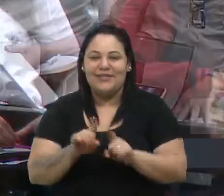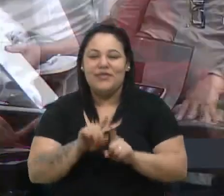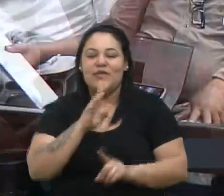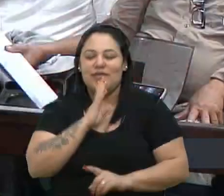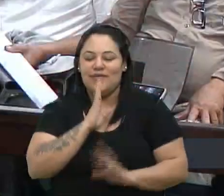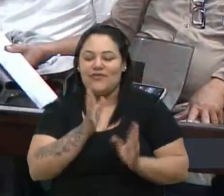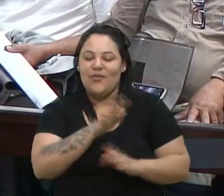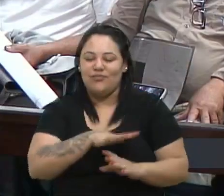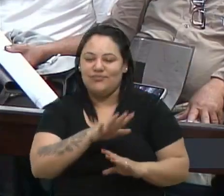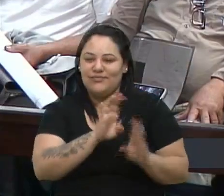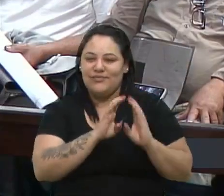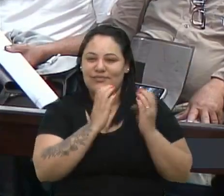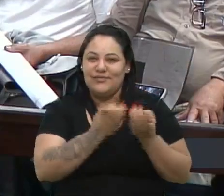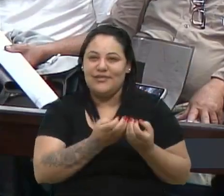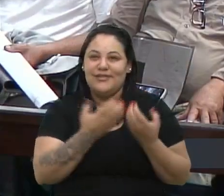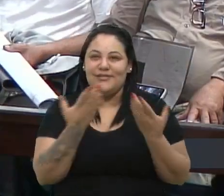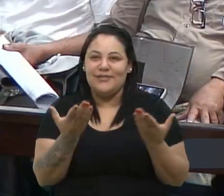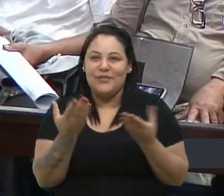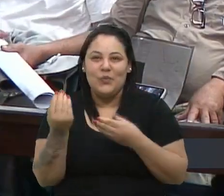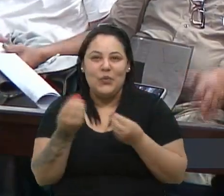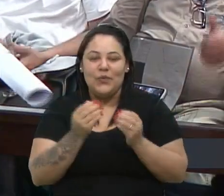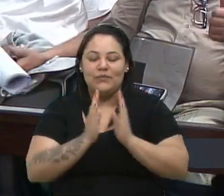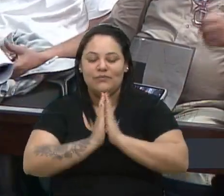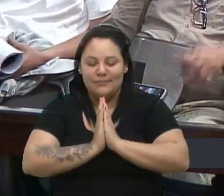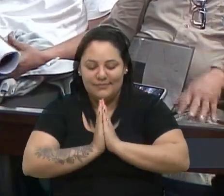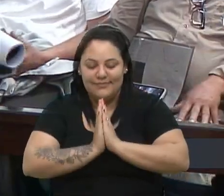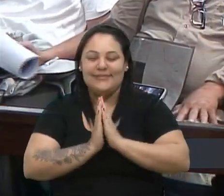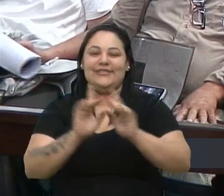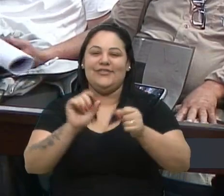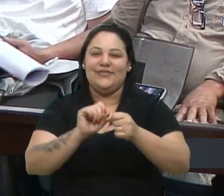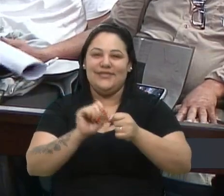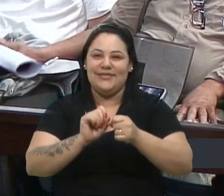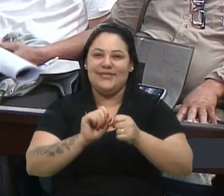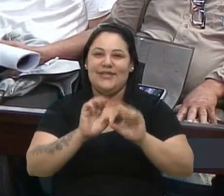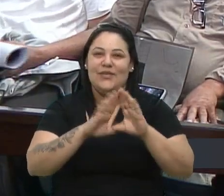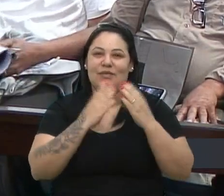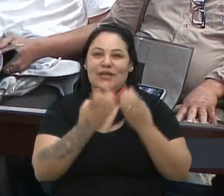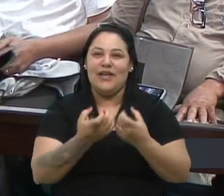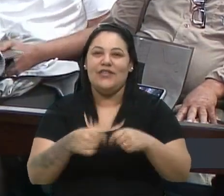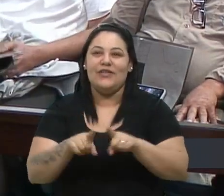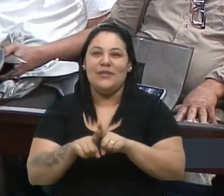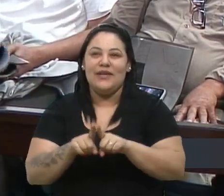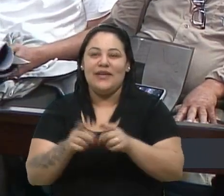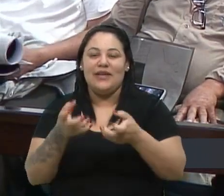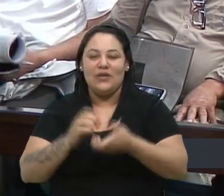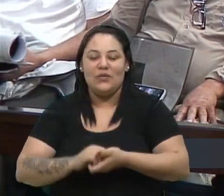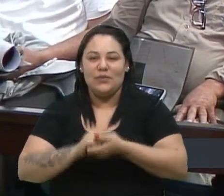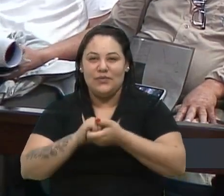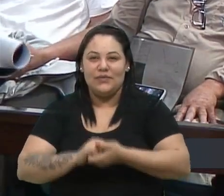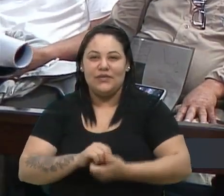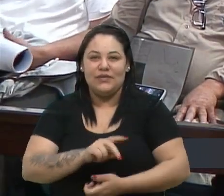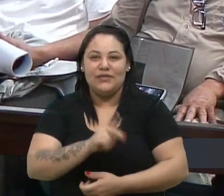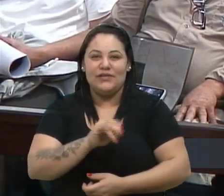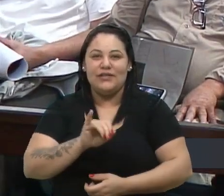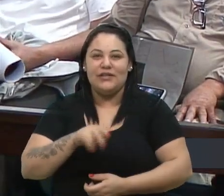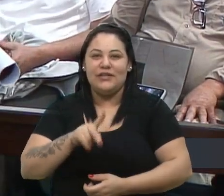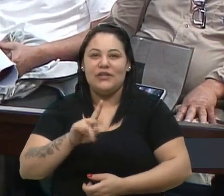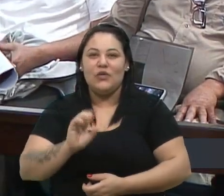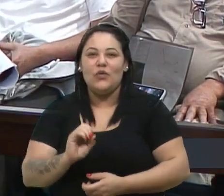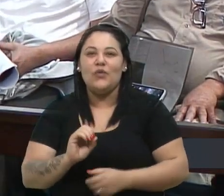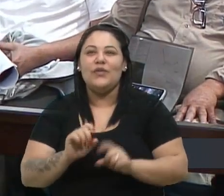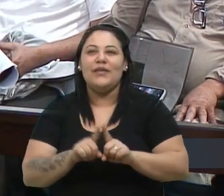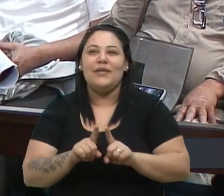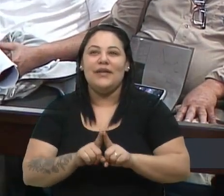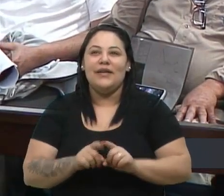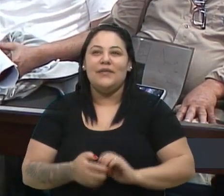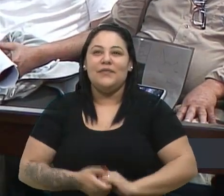comunidade. Quantas missas já rezou aí nessa comunidade aí. Quero cumprimentar também o Kiko Girardi.